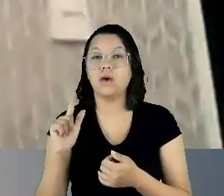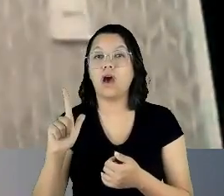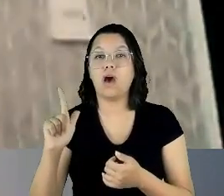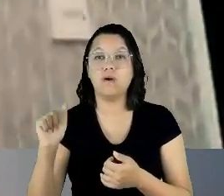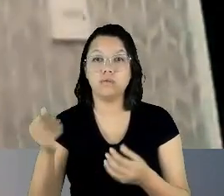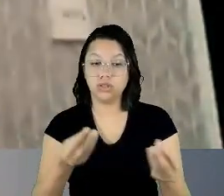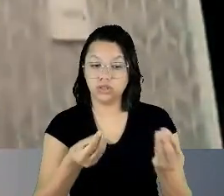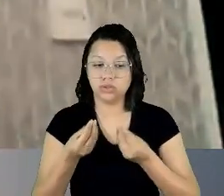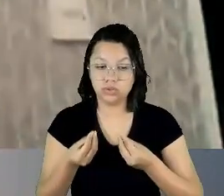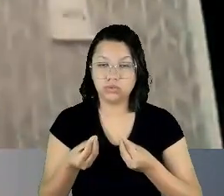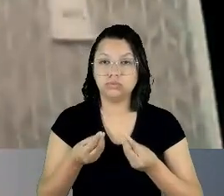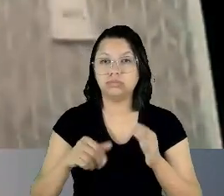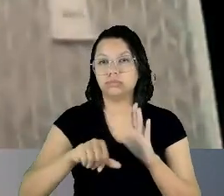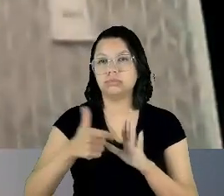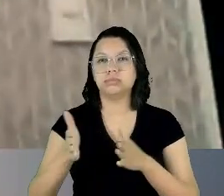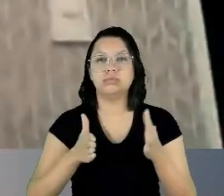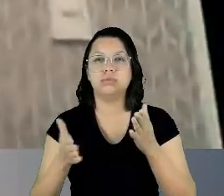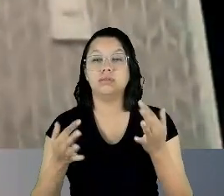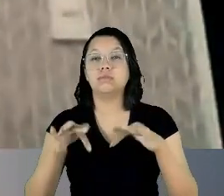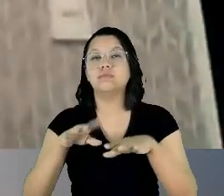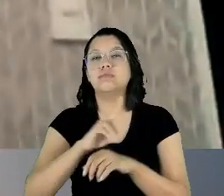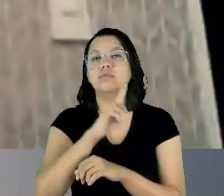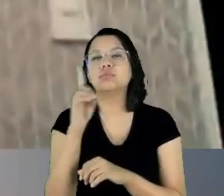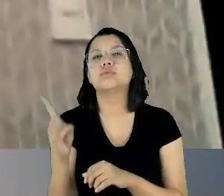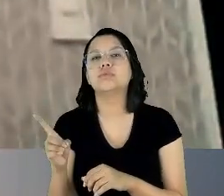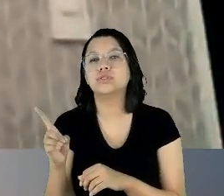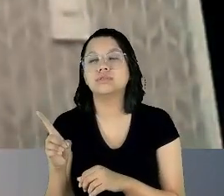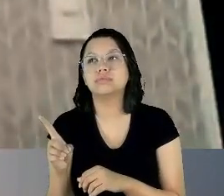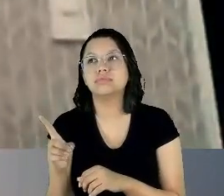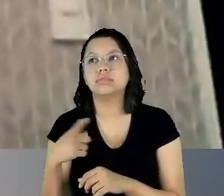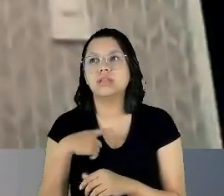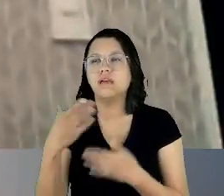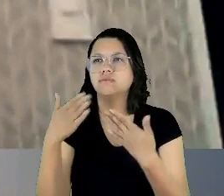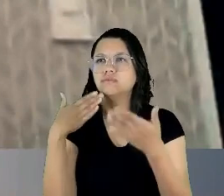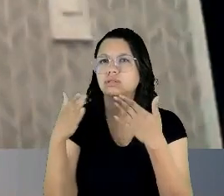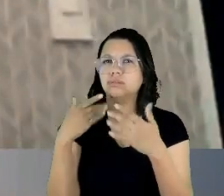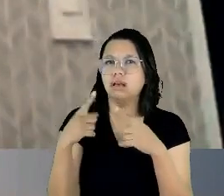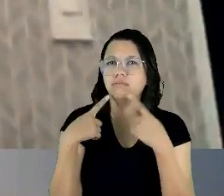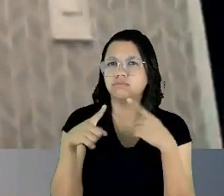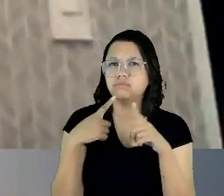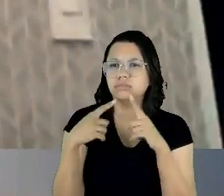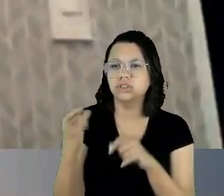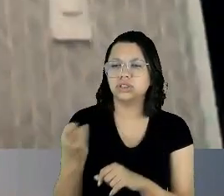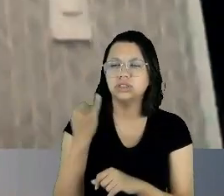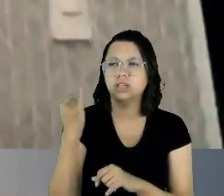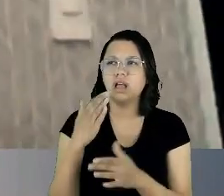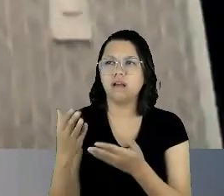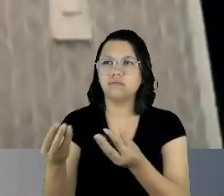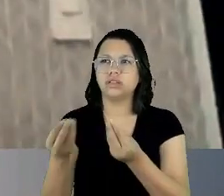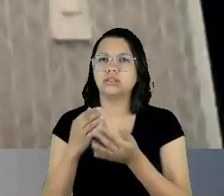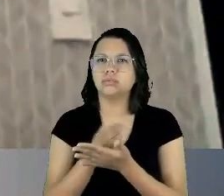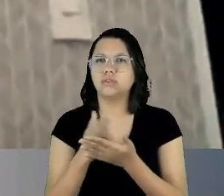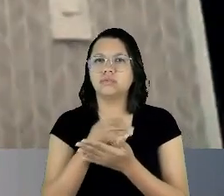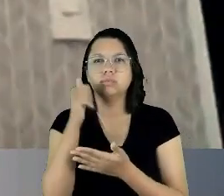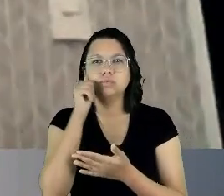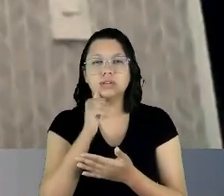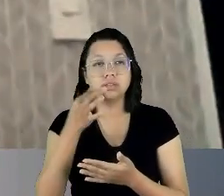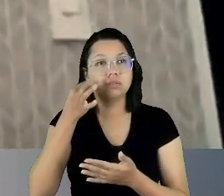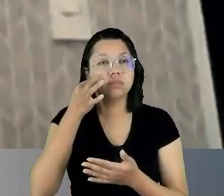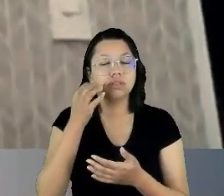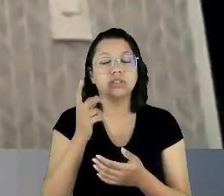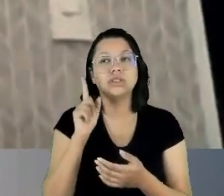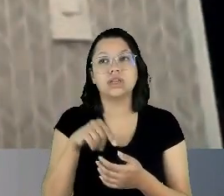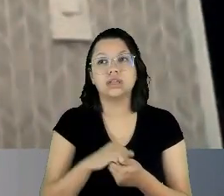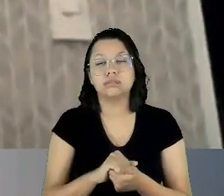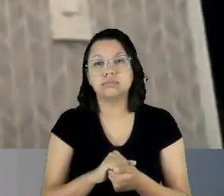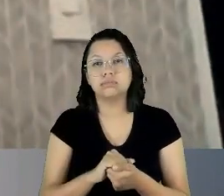primeiro momento. Só que aí, no fim do primeiro dia, a gente teve um debate muito interessante que foi trazido por algumas mulheres que estavam presentes,